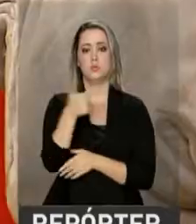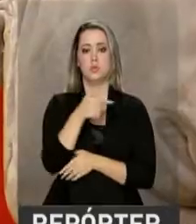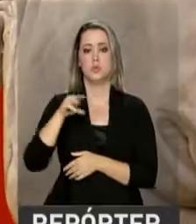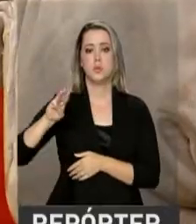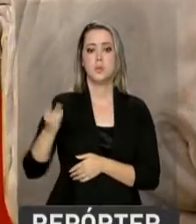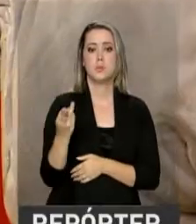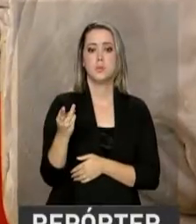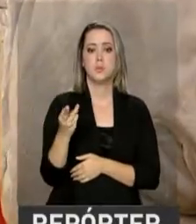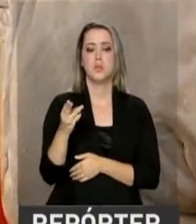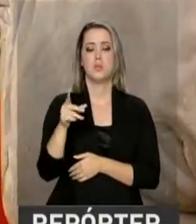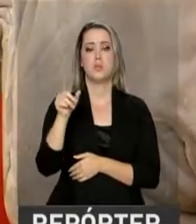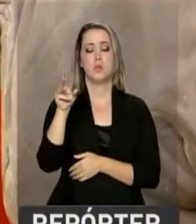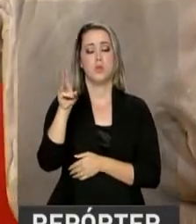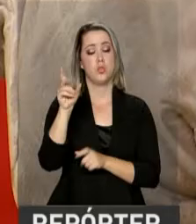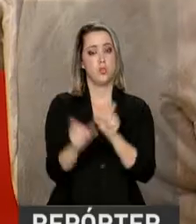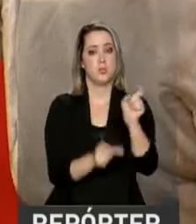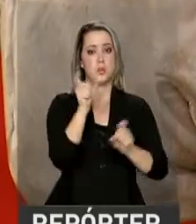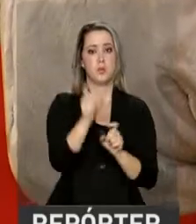pessoas.